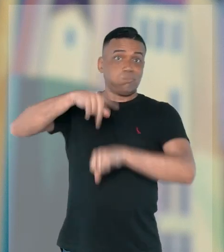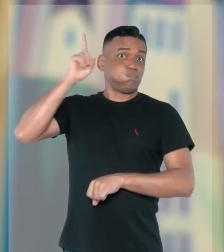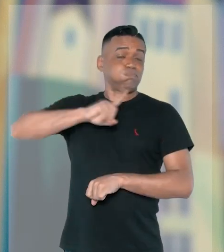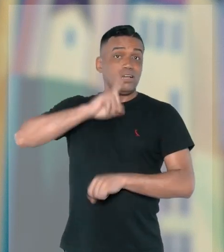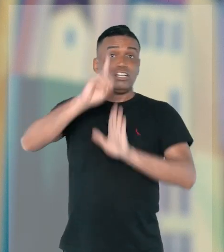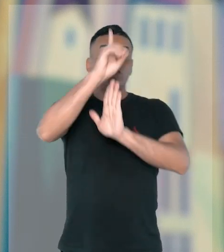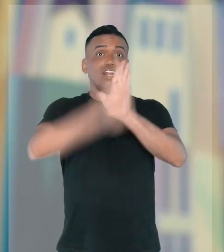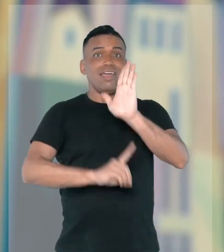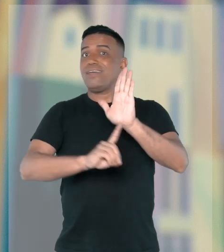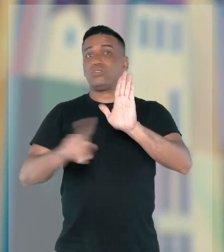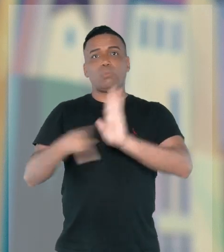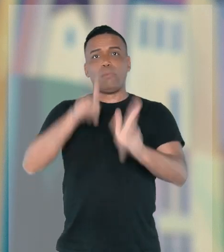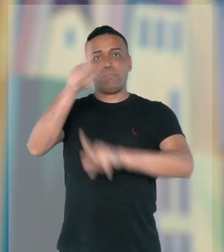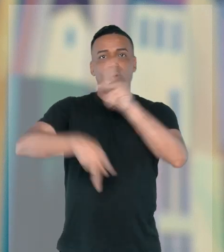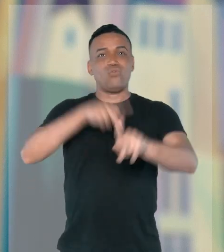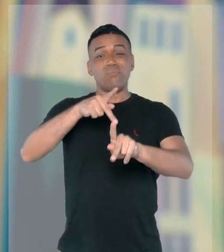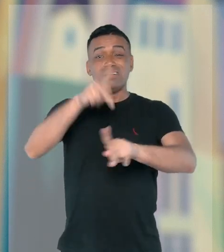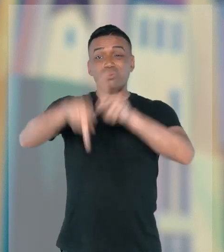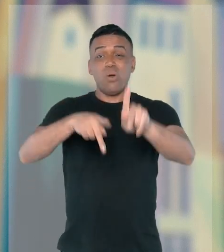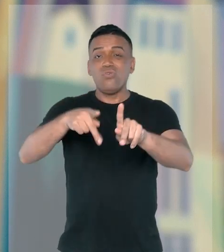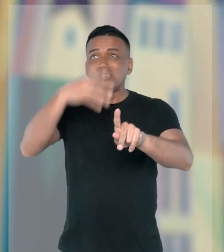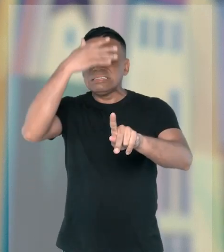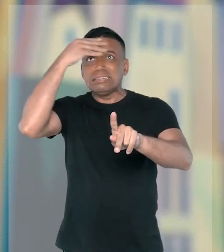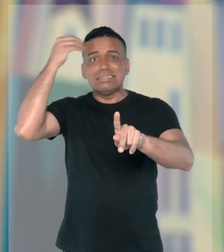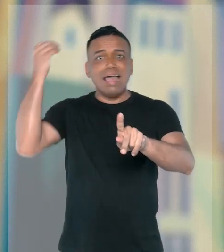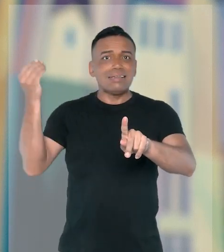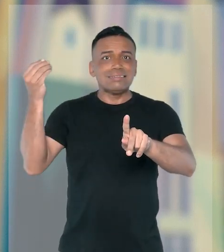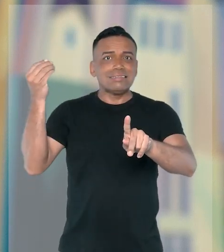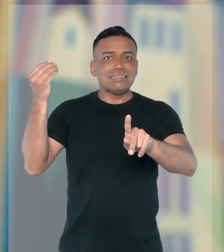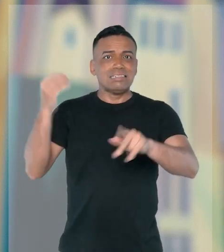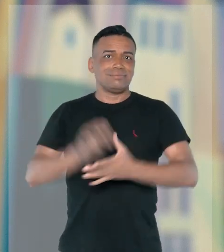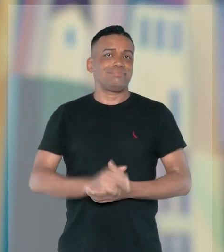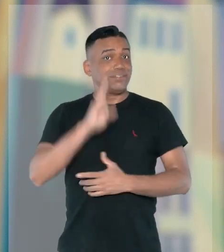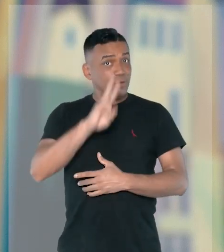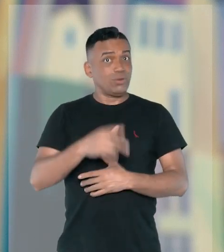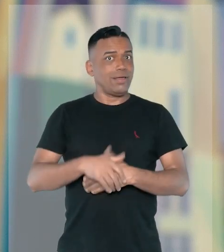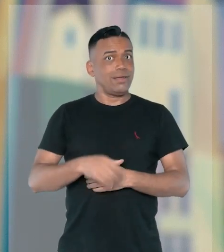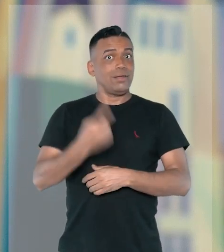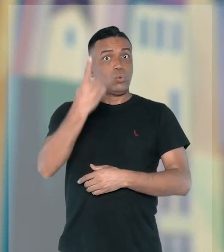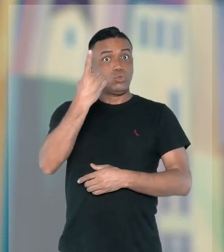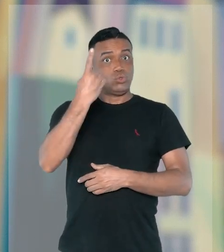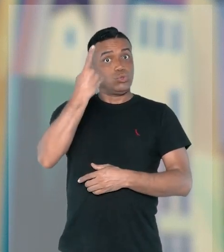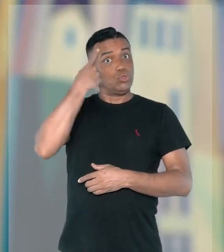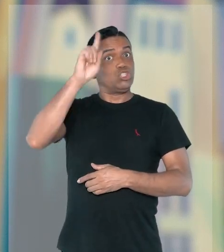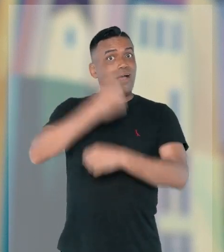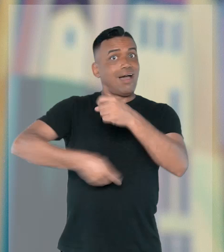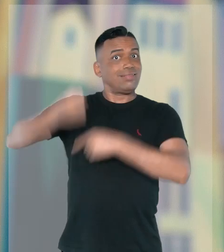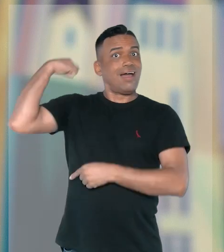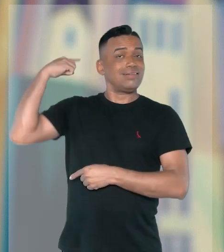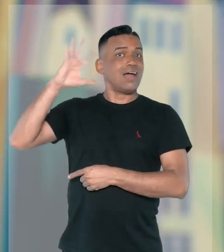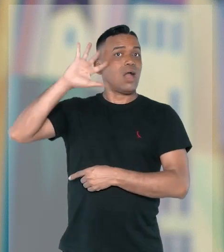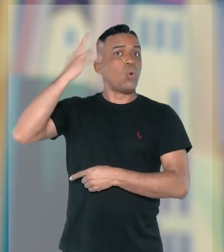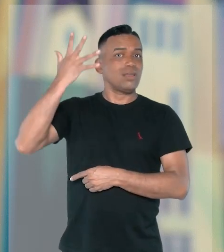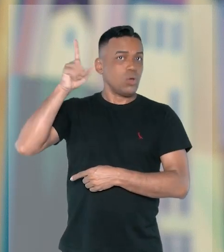a felicidade. Mas muitas vezes o povo esquece, né? Como nós vimos há 24 horas o que aconteceu nos Estados Unidos, né?